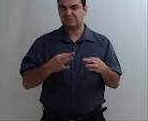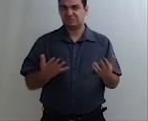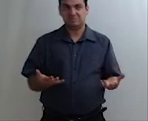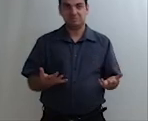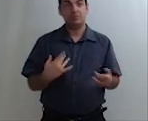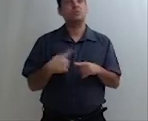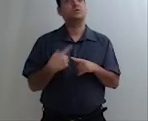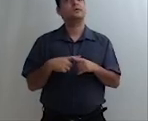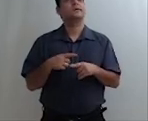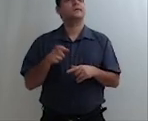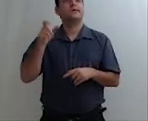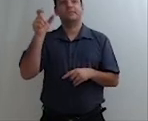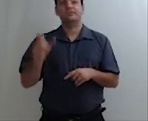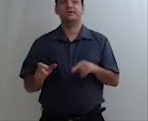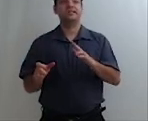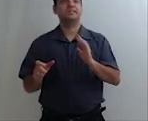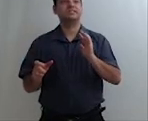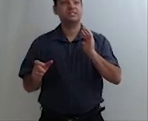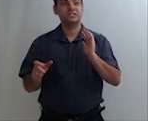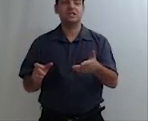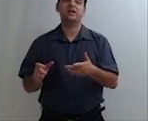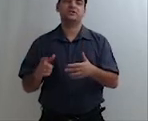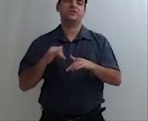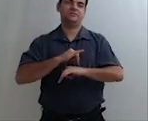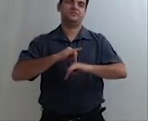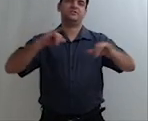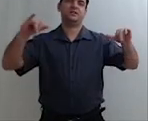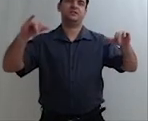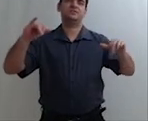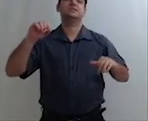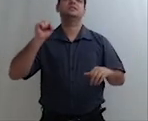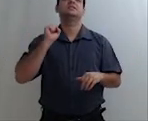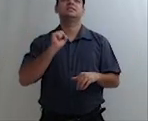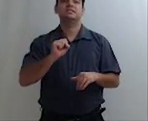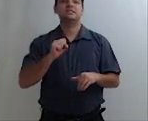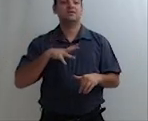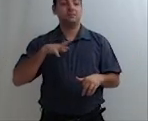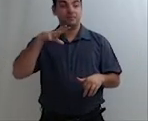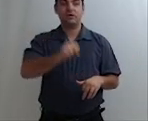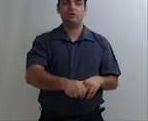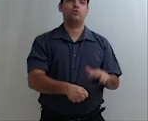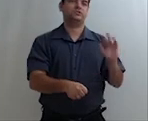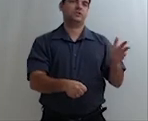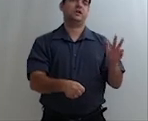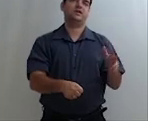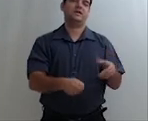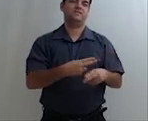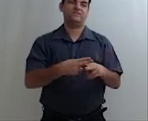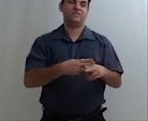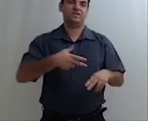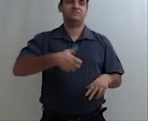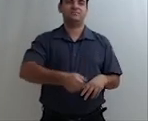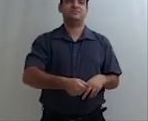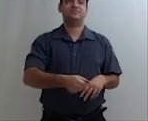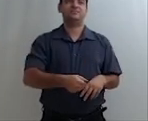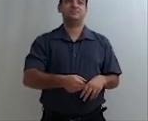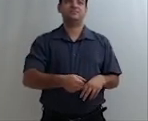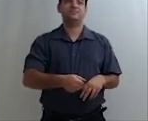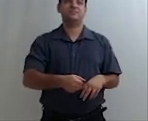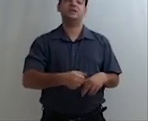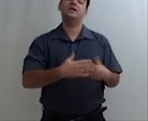agente já tinha informado que teria segurado no cabo da faca e uma perícia